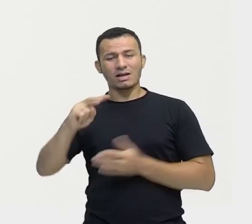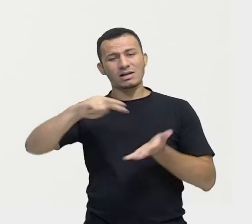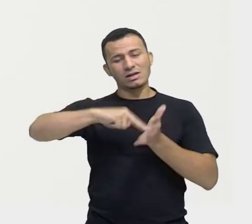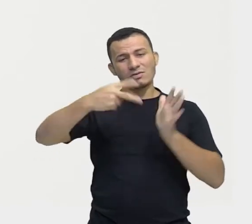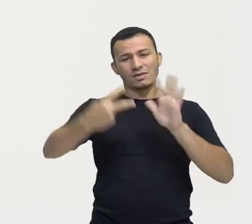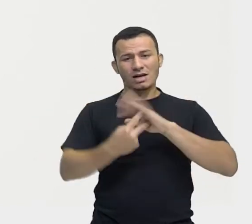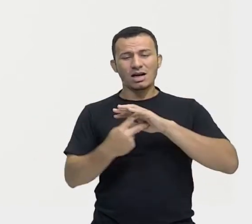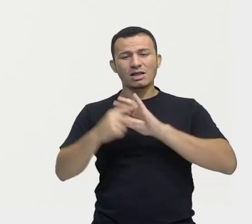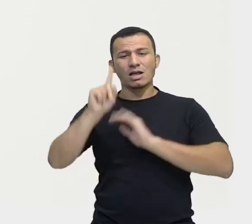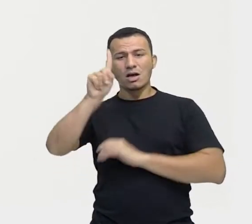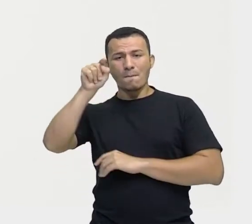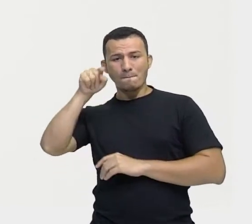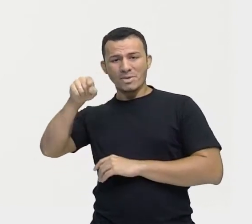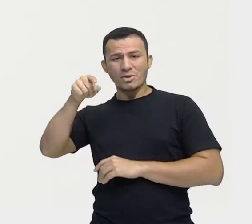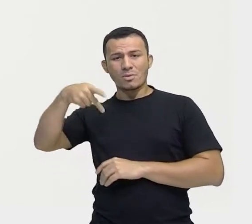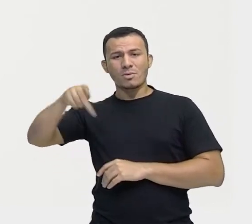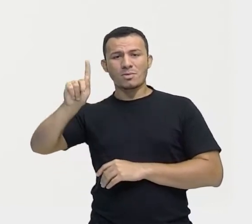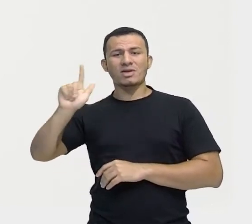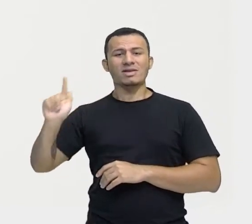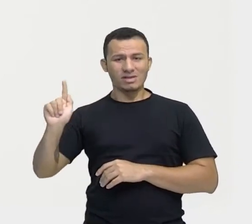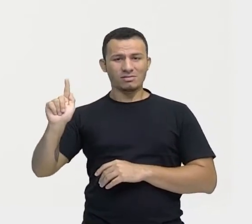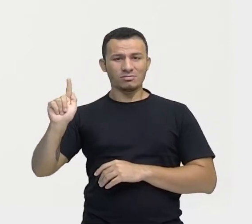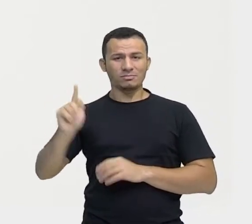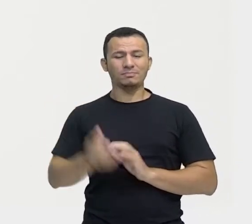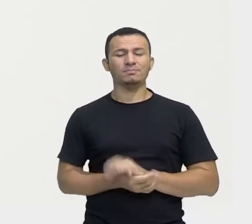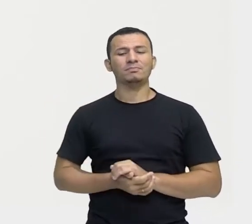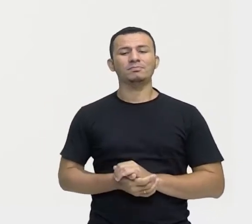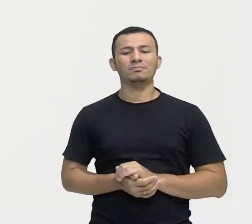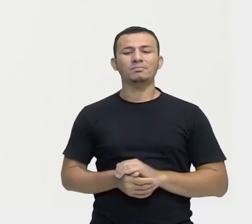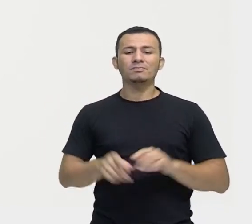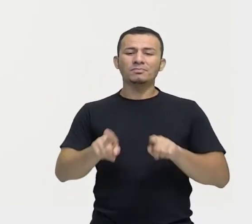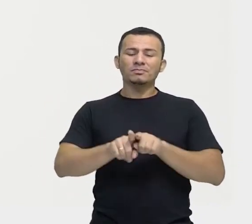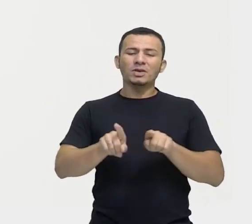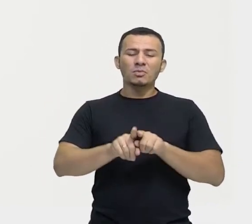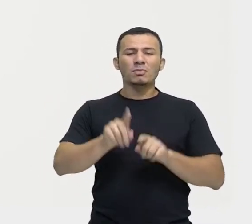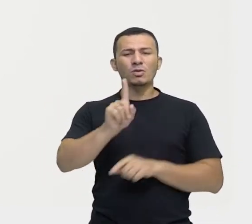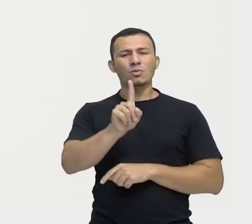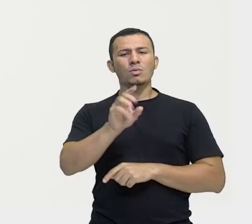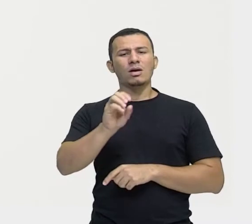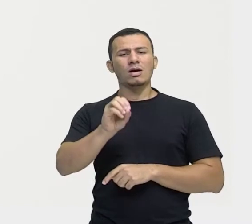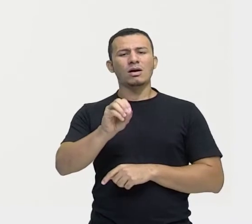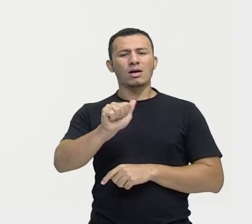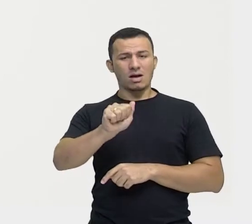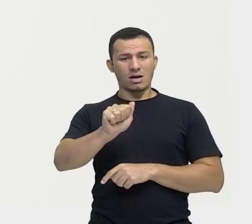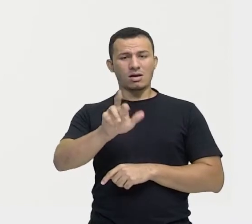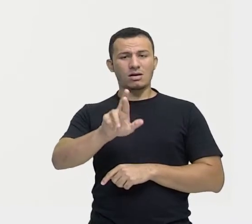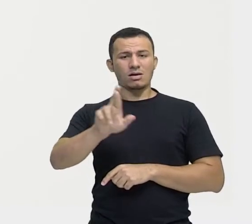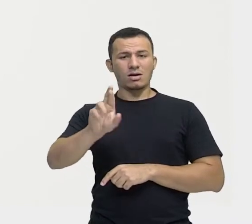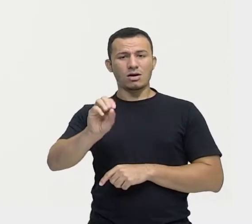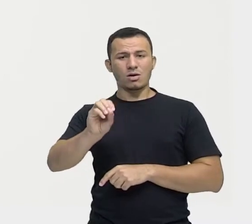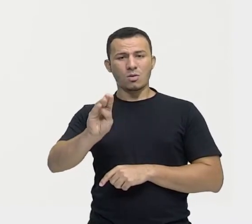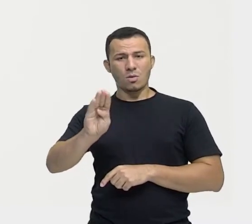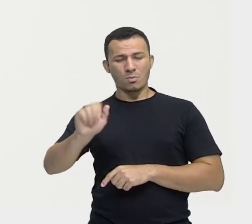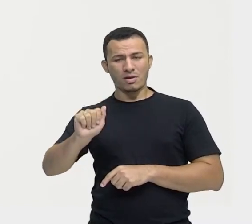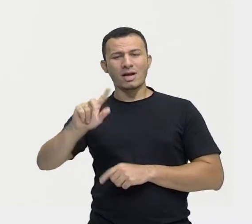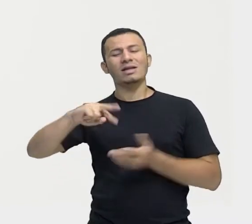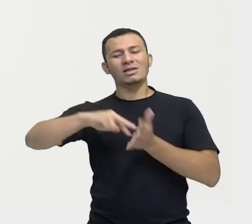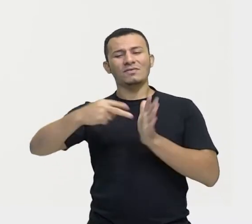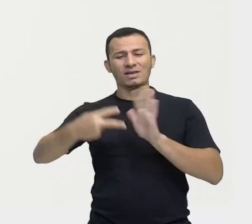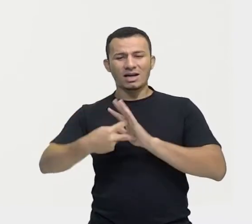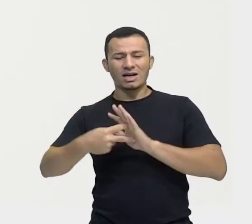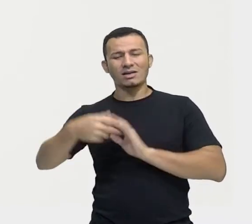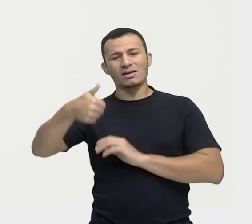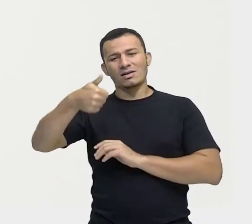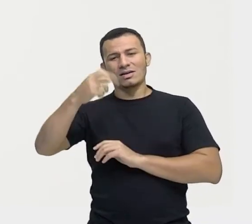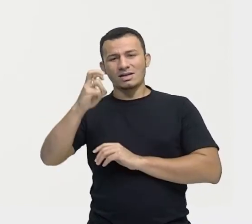1.000 quilos. Temos também a arroba. Uma arroba é igual a 15 quilos. E um